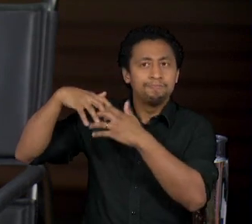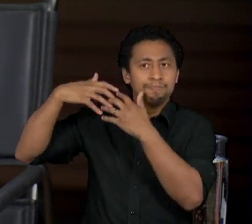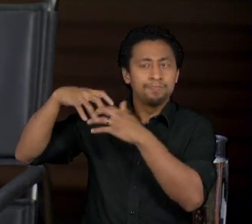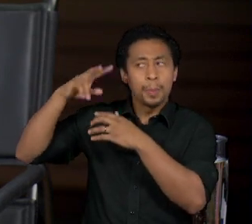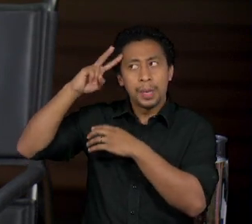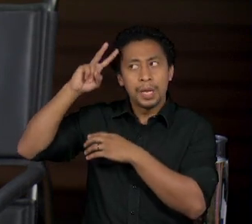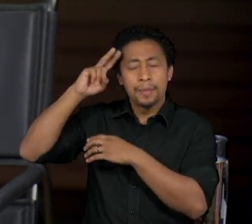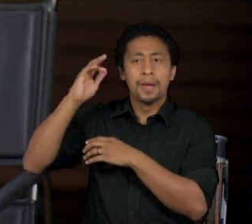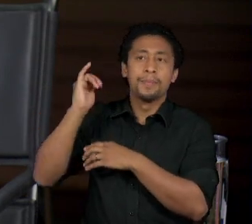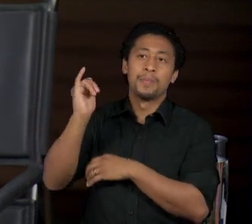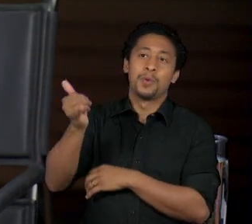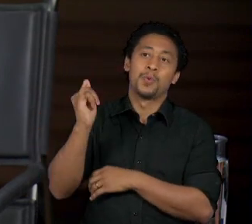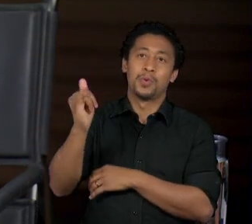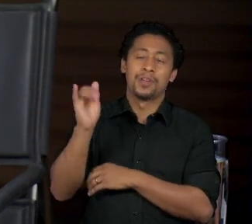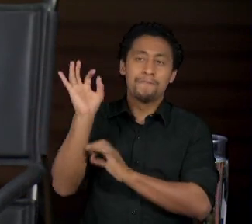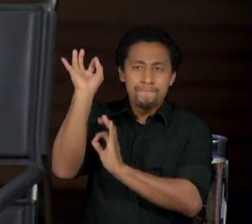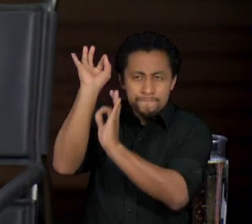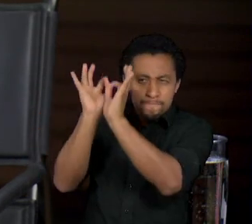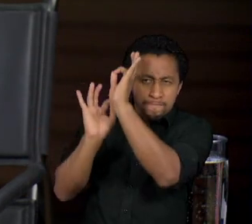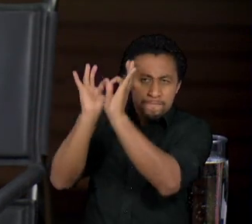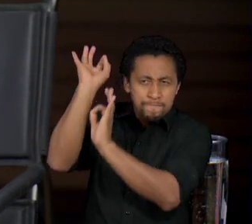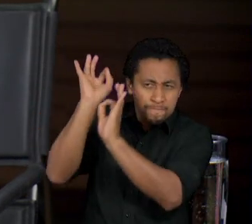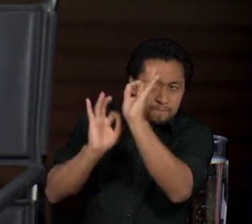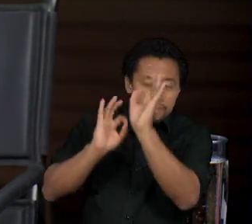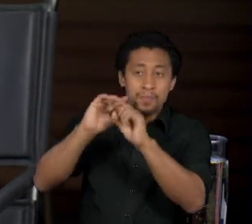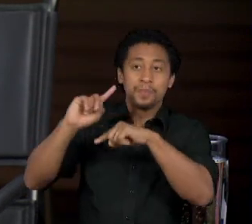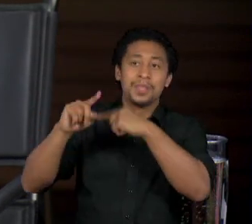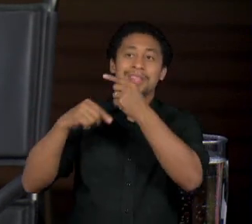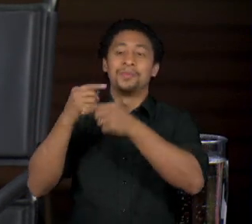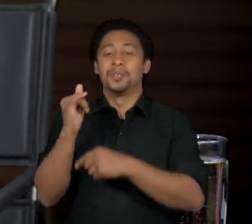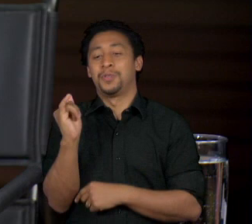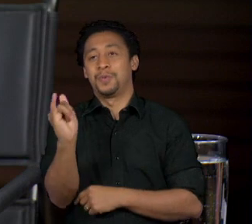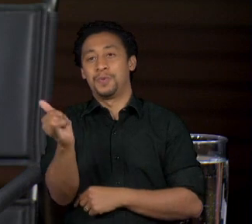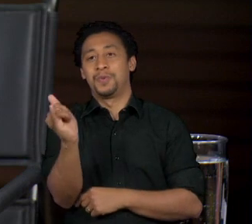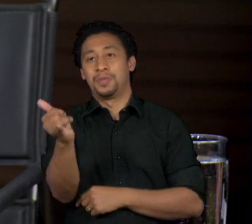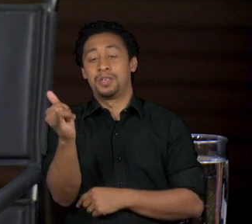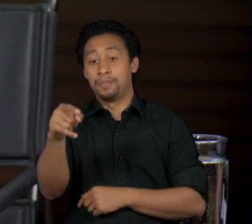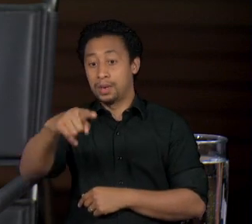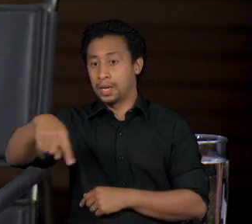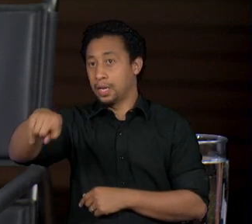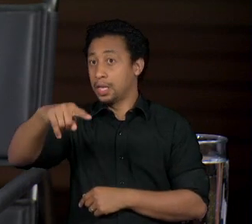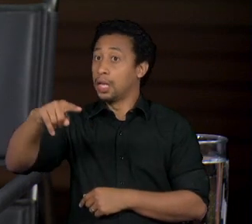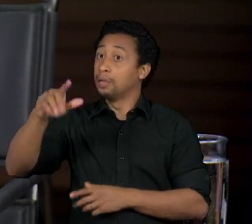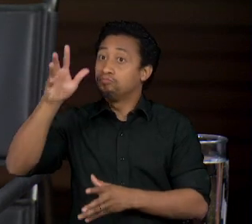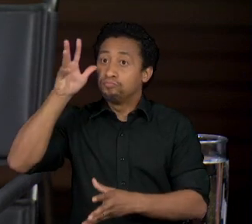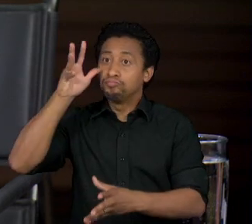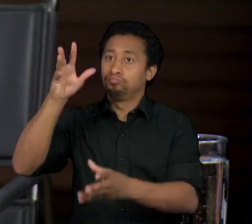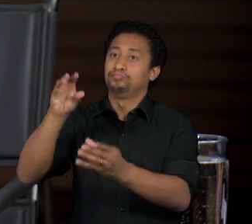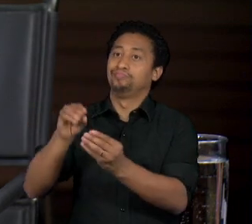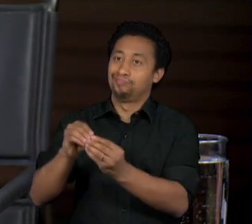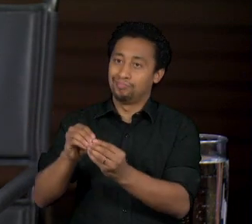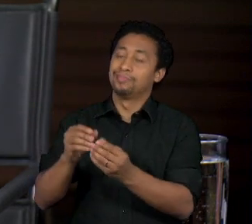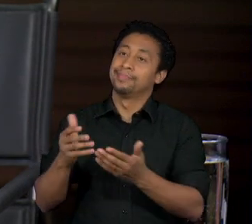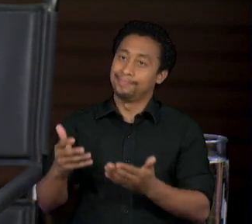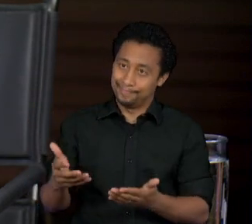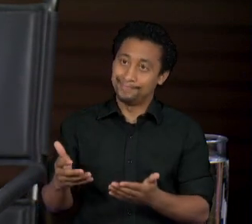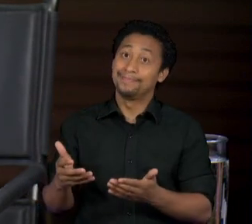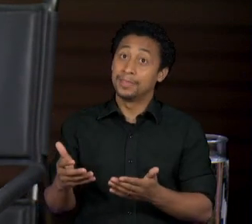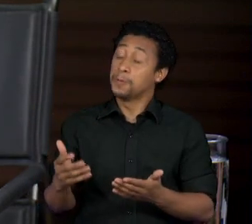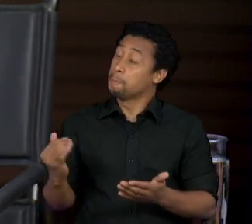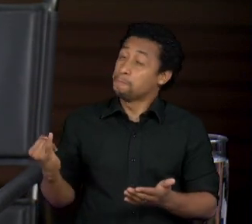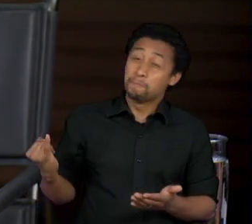todo um planejamento, uma organização para passar para o outro, para que ele entenda. Então, na realidade, é um